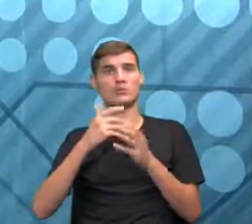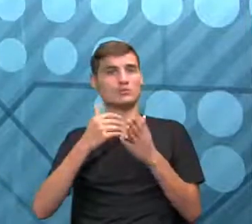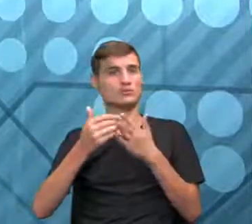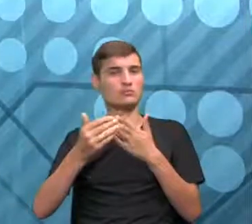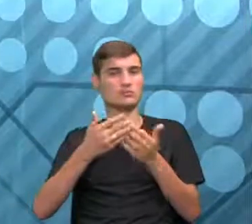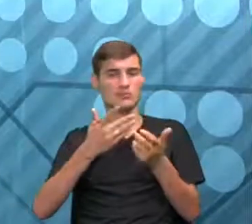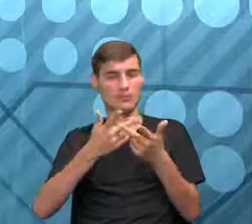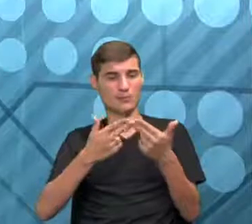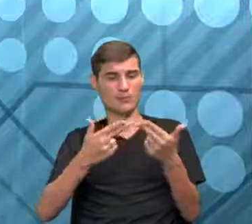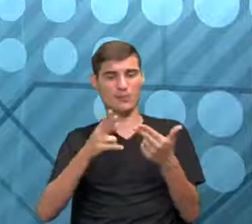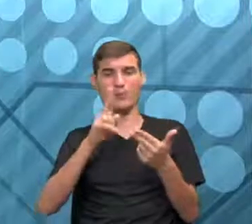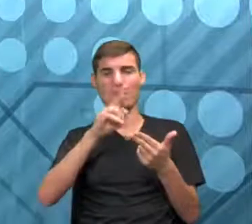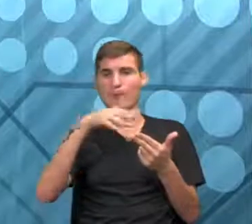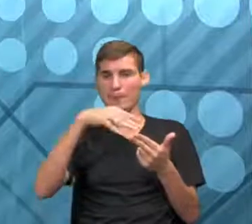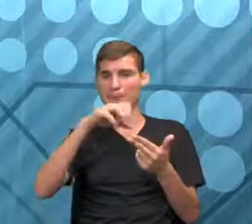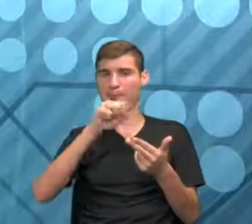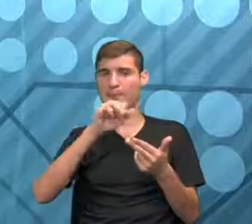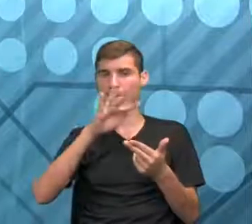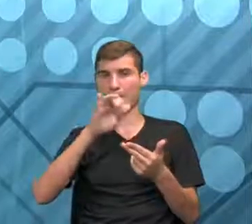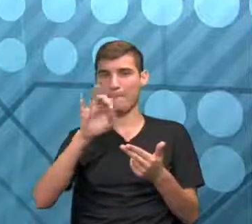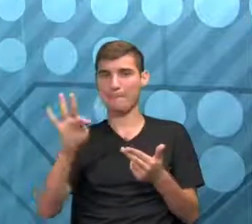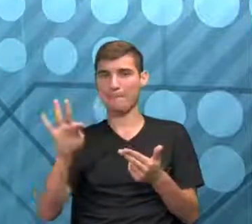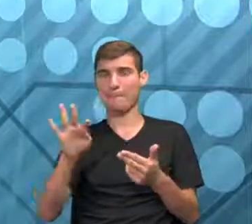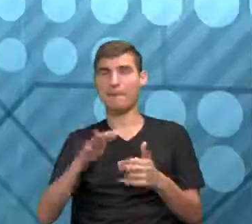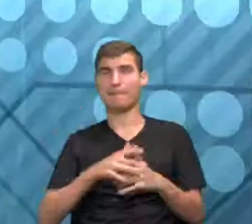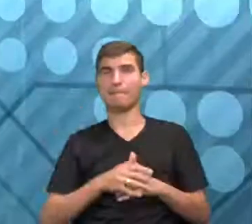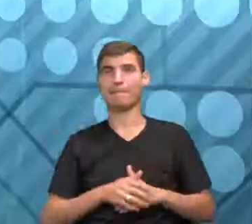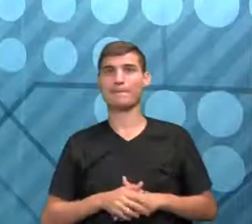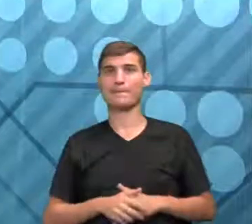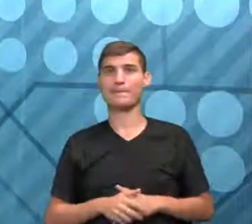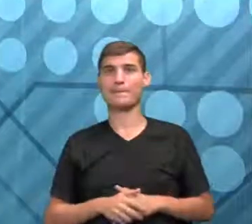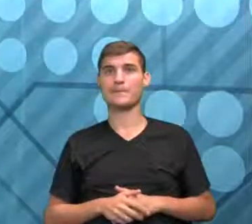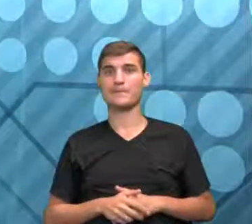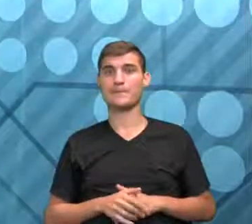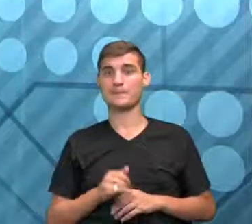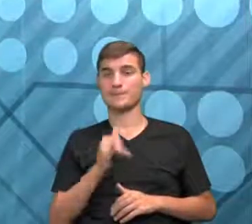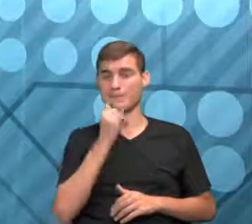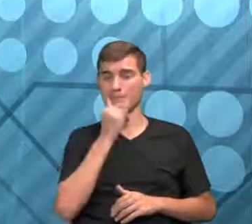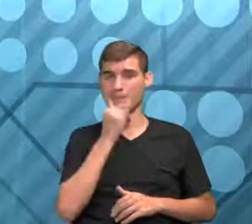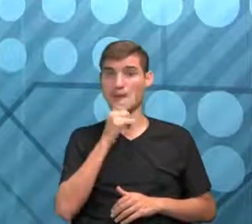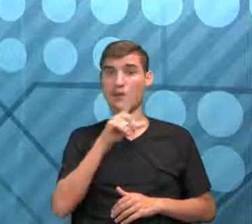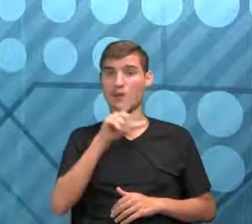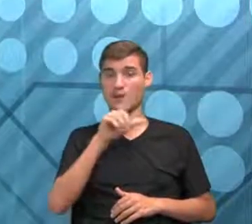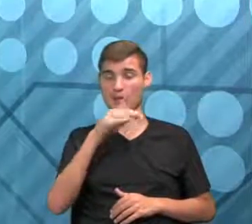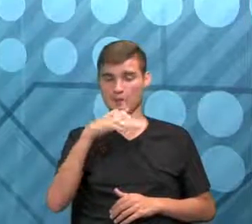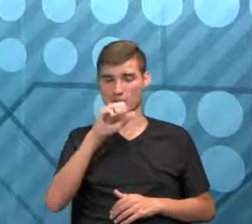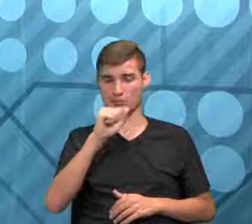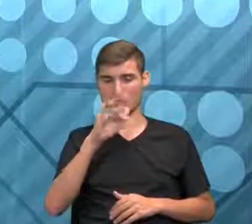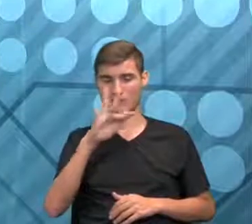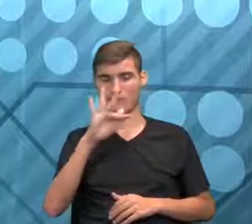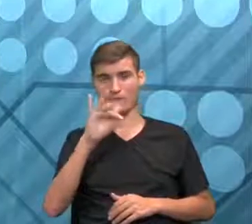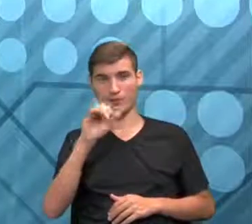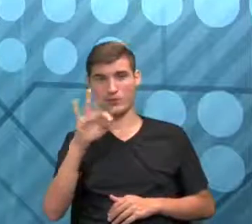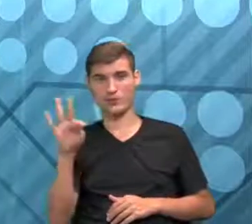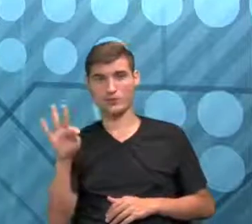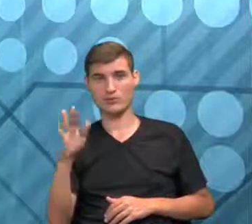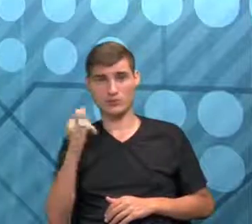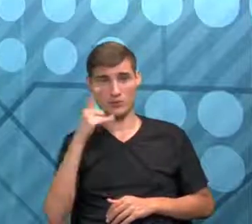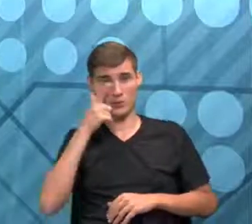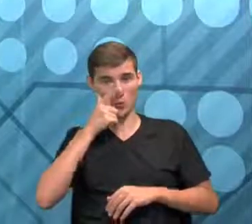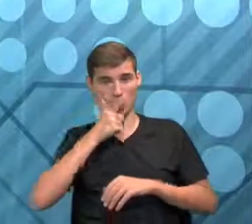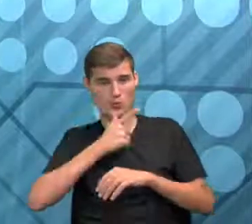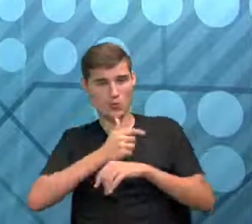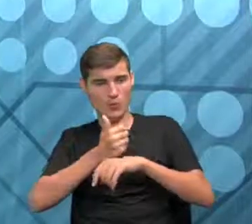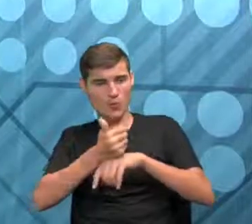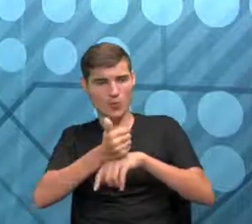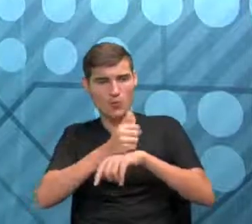qualquer coisa. Muita coisa é utilizado. O LED não, o MOSFET. Então, se eu consigo controlar o